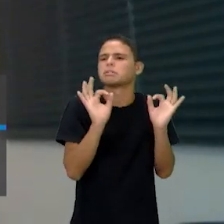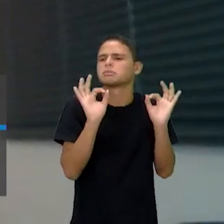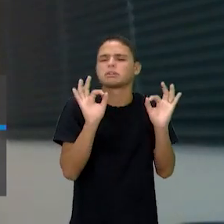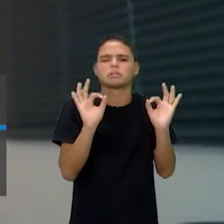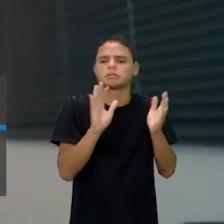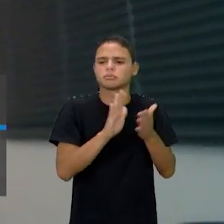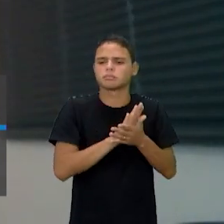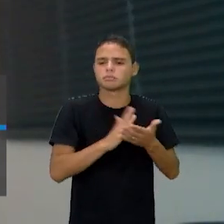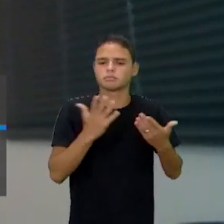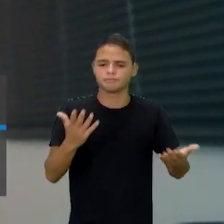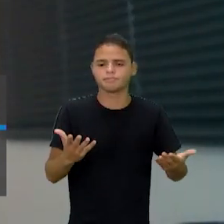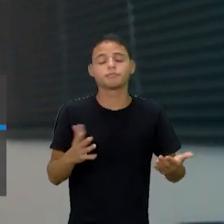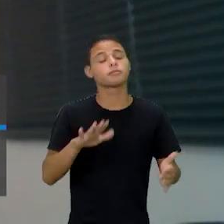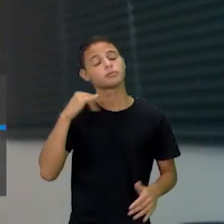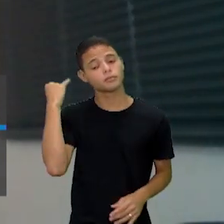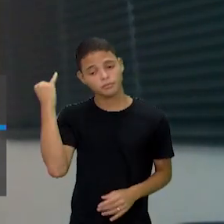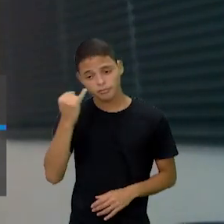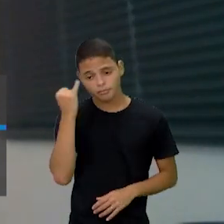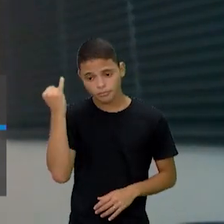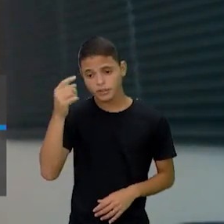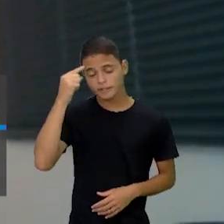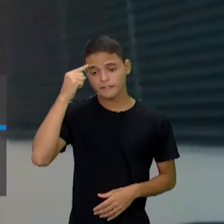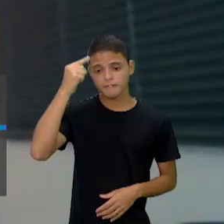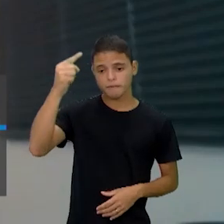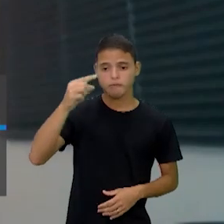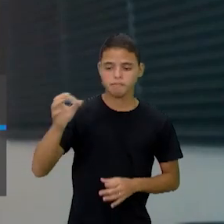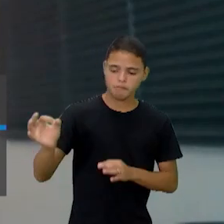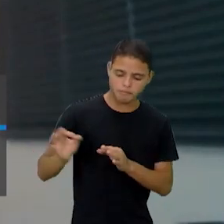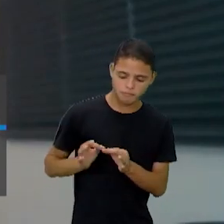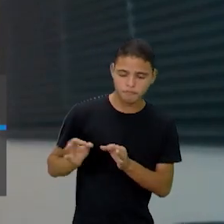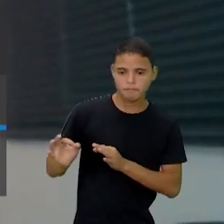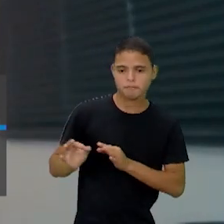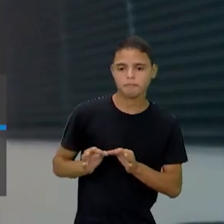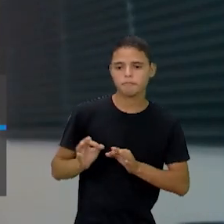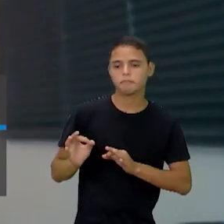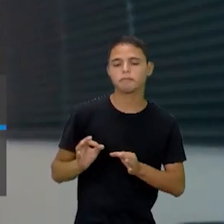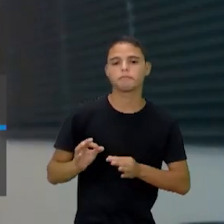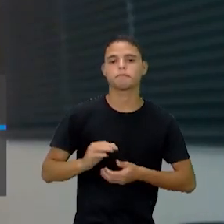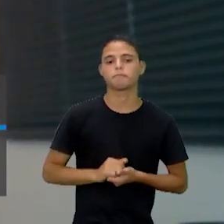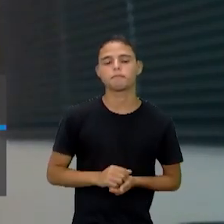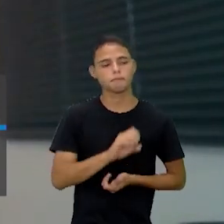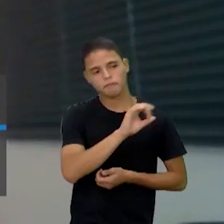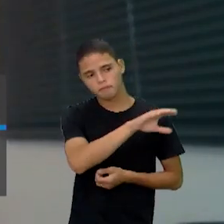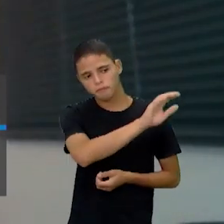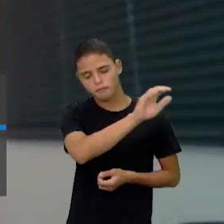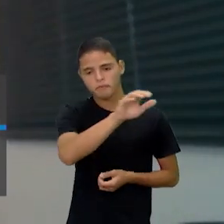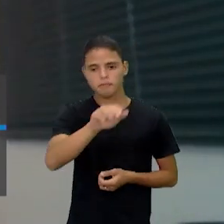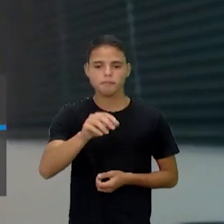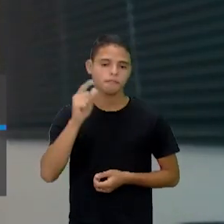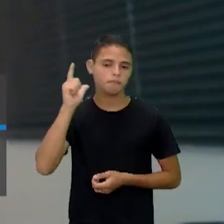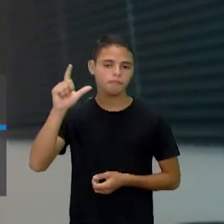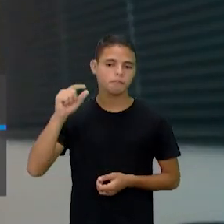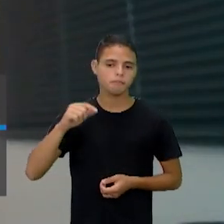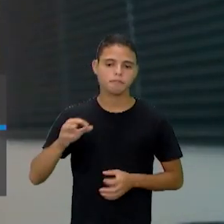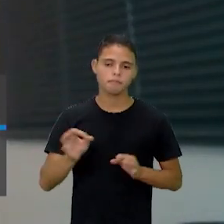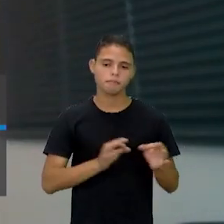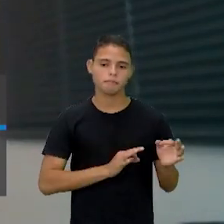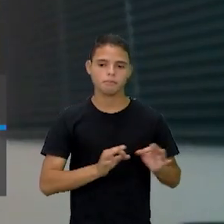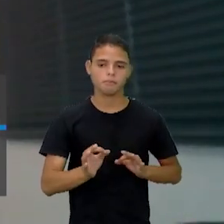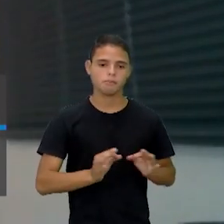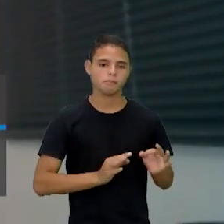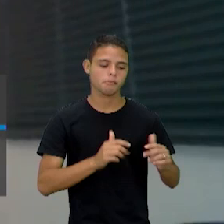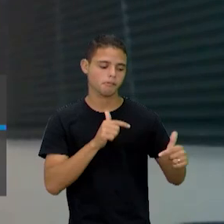ligação entre elas, é importante, né? Então, pensar num projeto, num plano individualizado de ensino, para que a gente possa elaborar